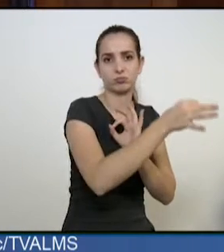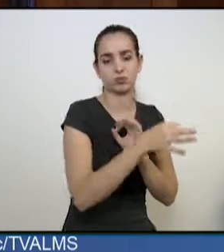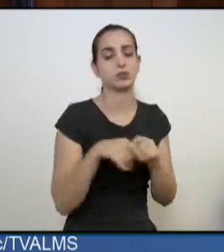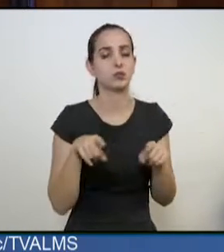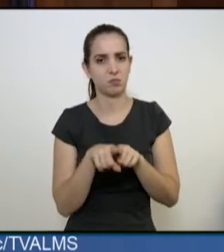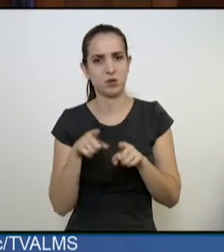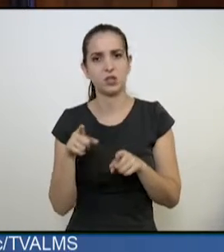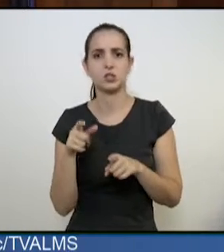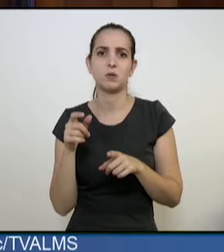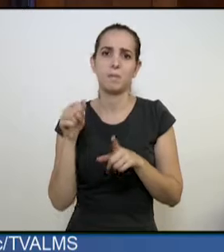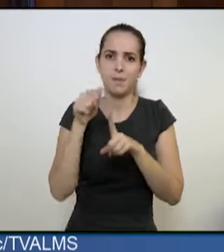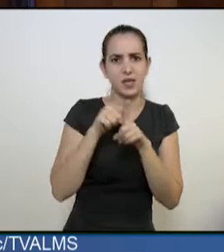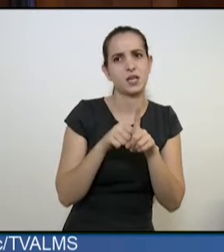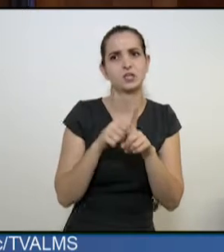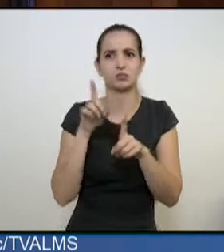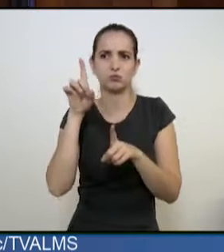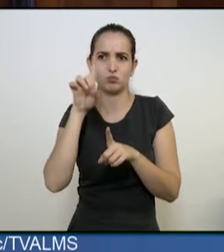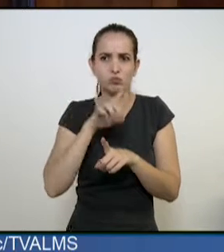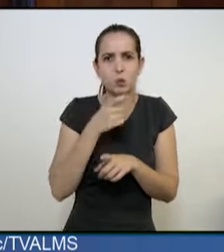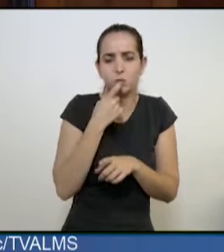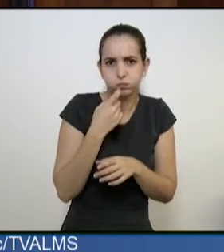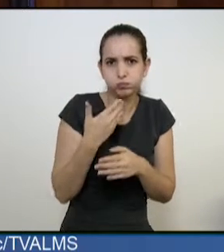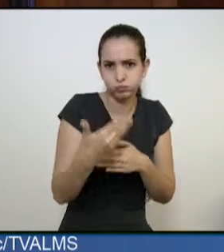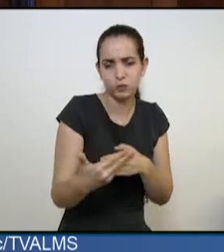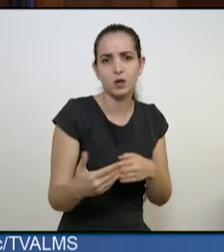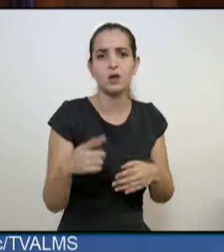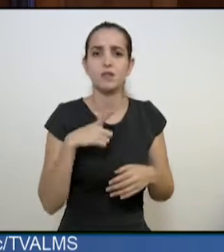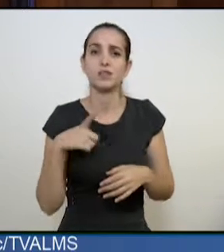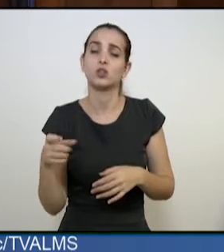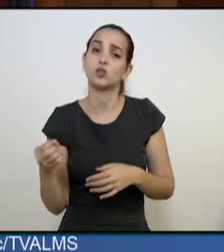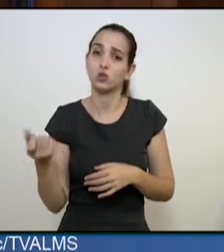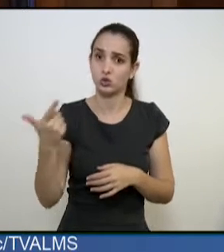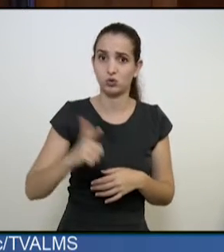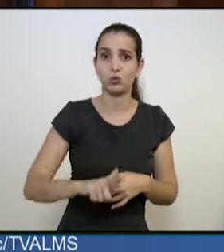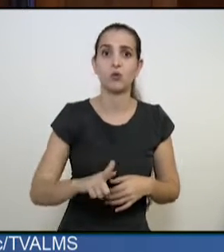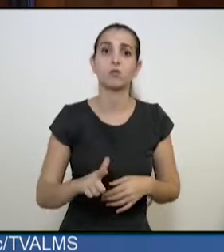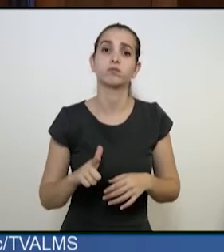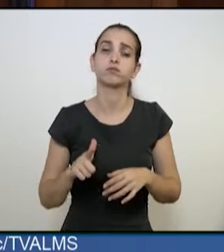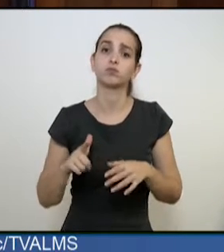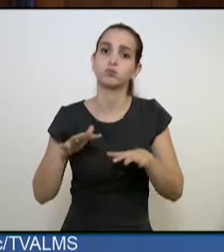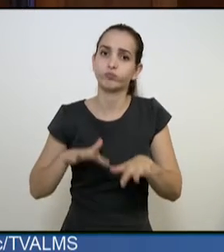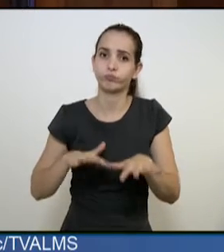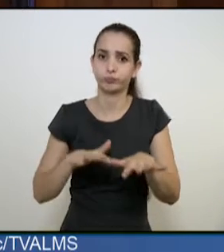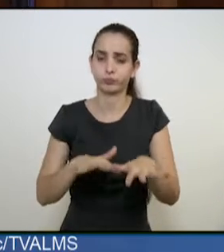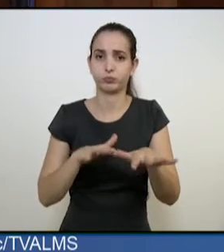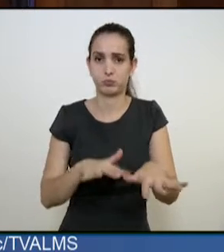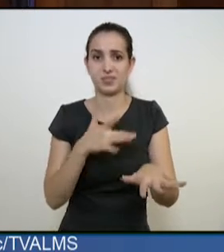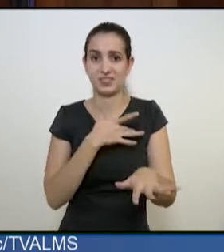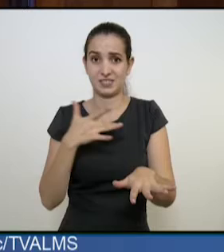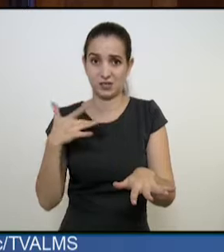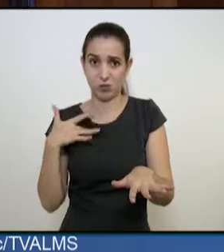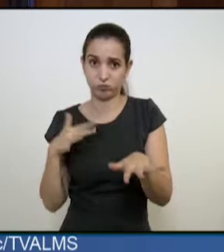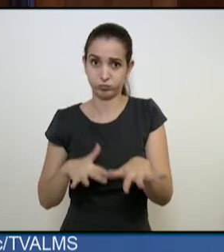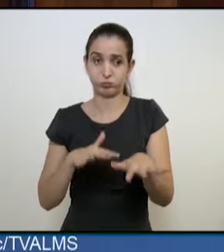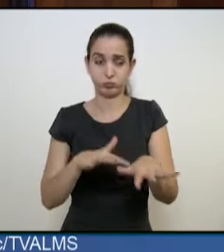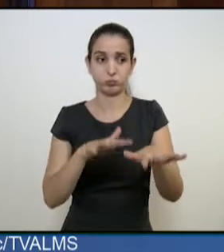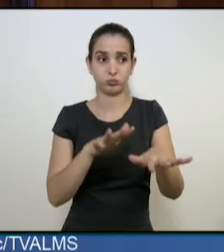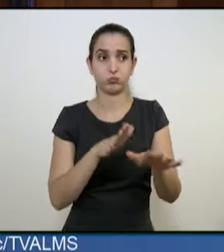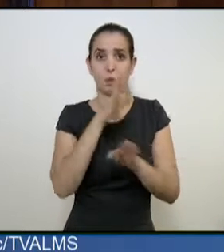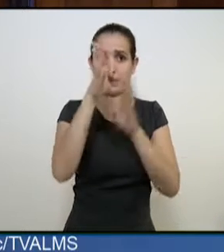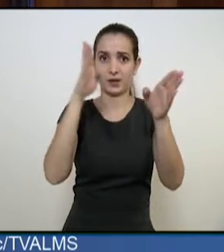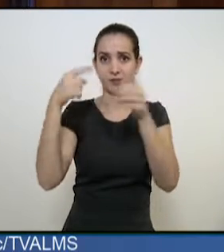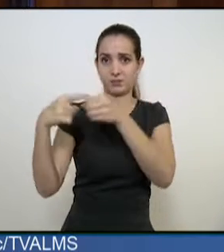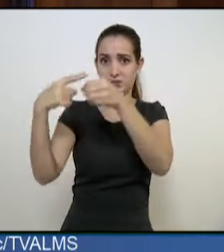ou próximos dias, haverá de novo a Caravana da Saúde, e este ano, com uma